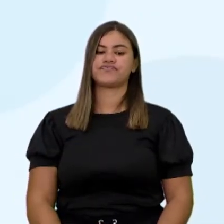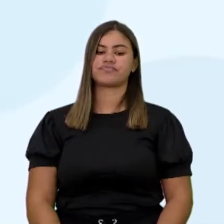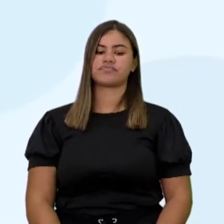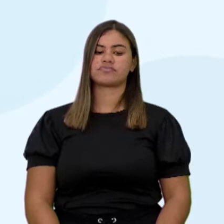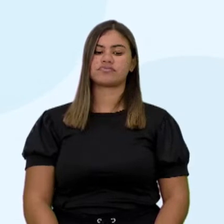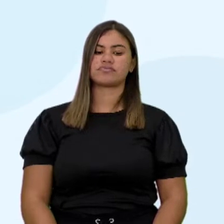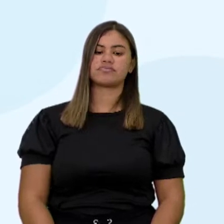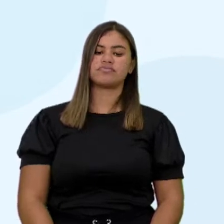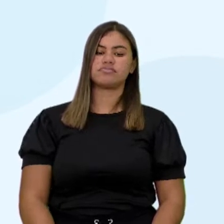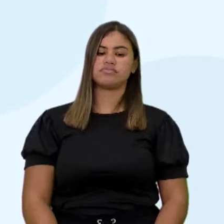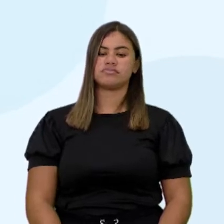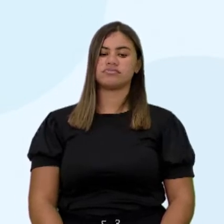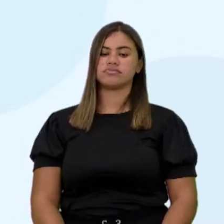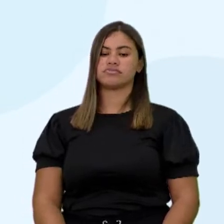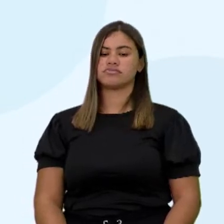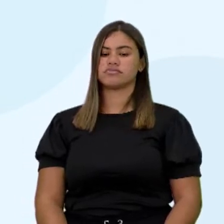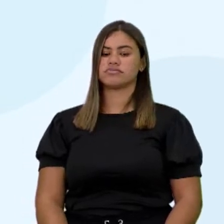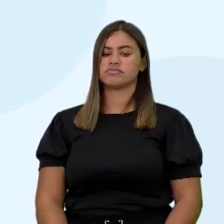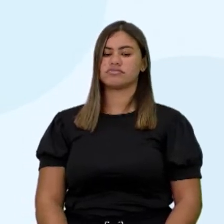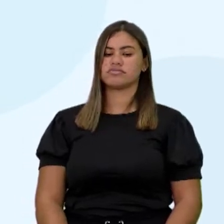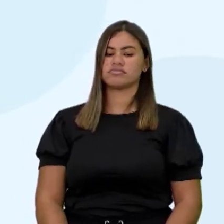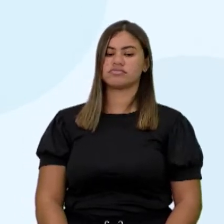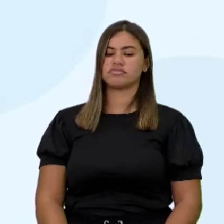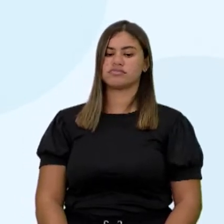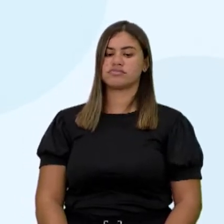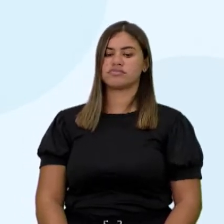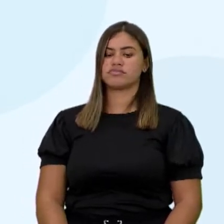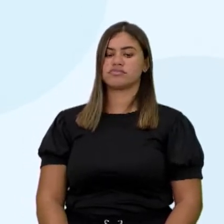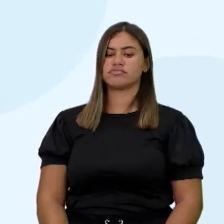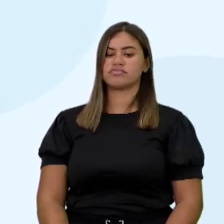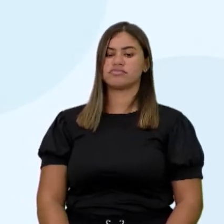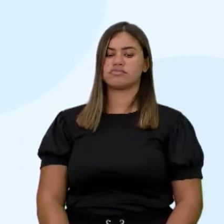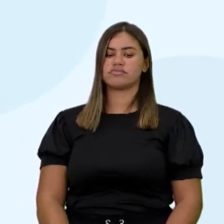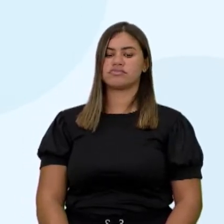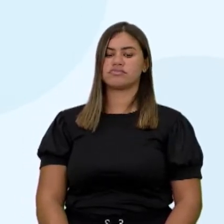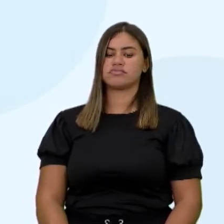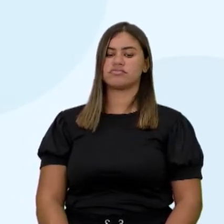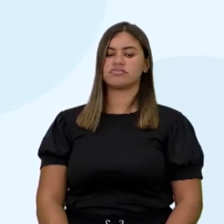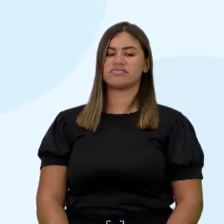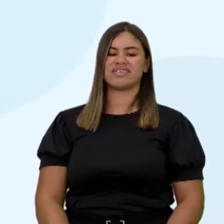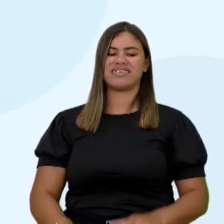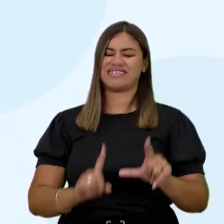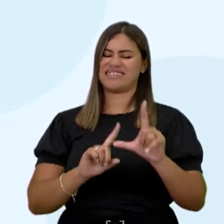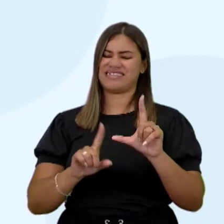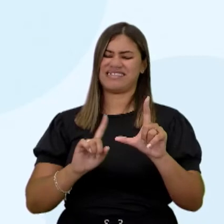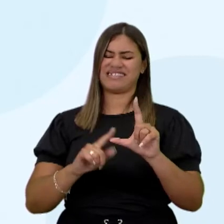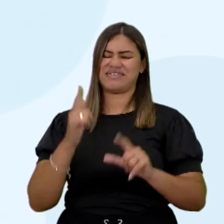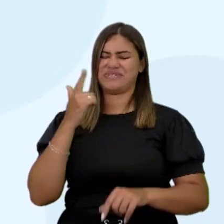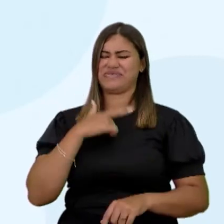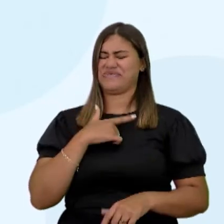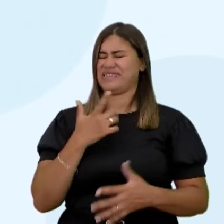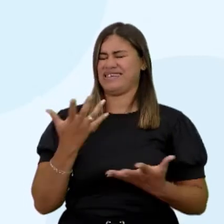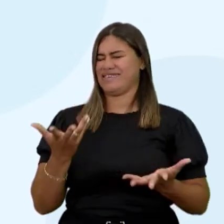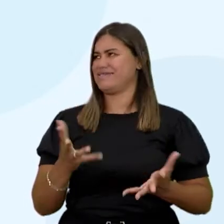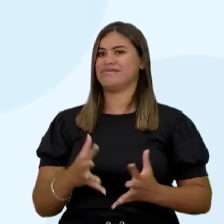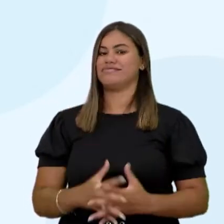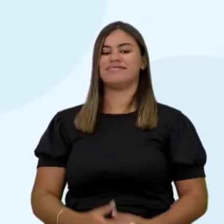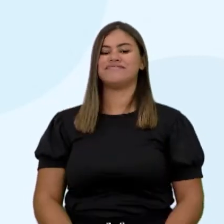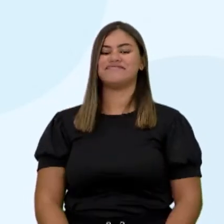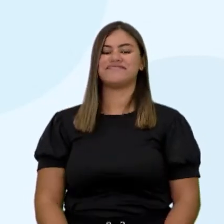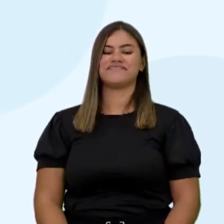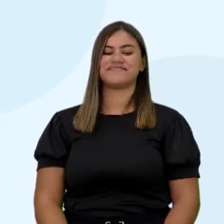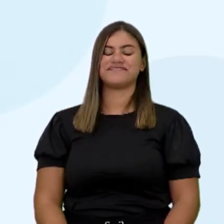Conflito bélico. Vou colocar conflito bélico. Eu odiei minha letra aqui, mas vai ficar assim, tá? Conflito